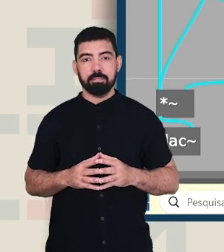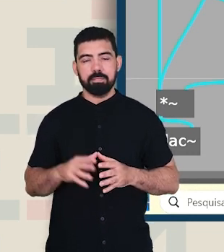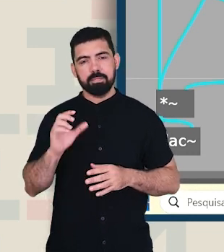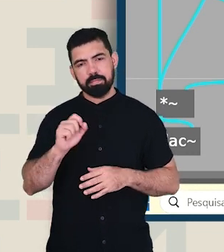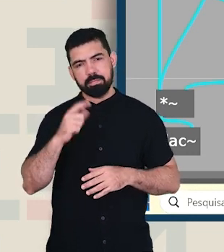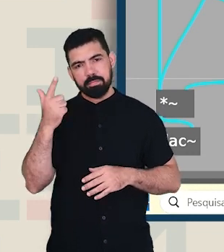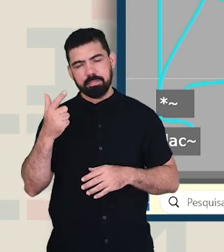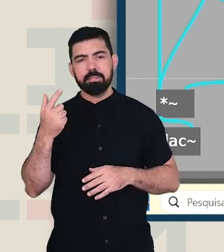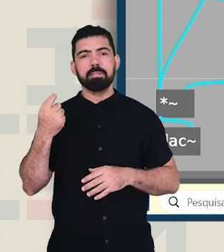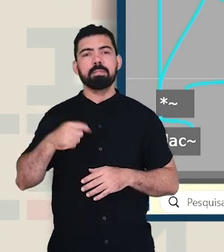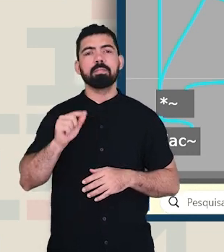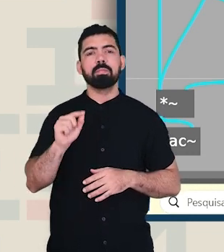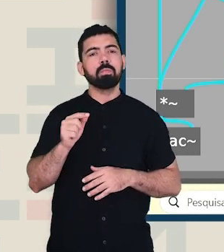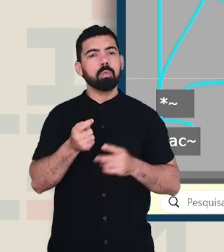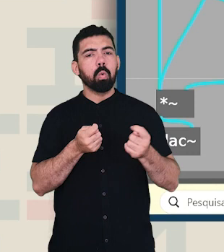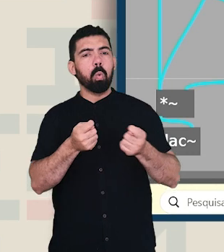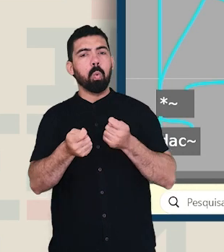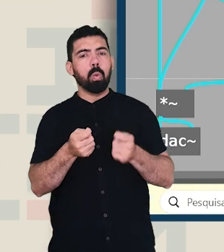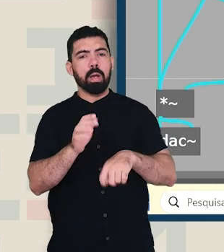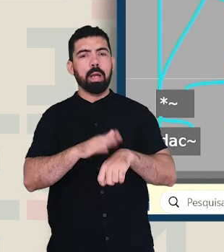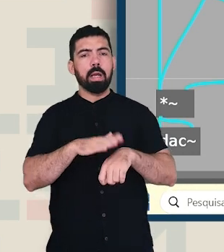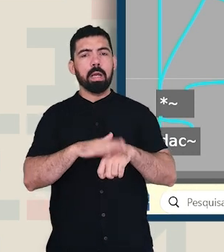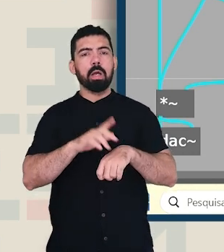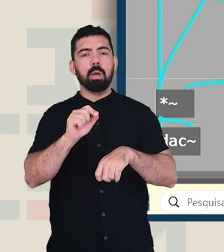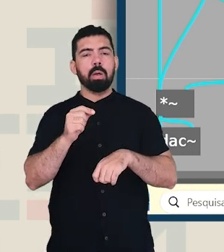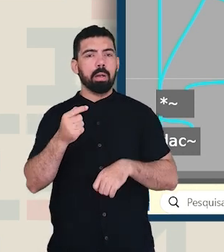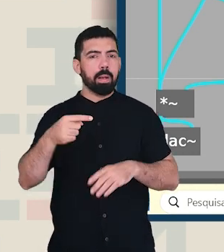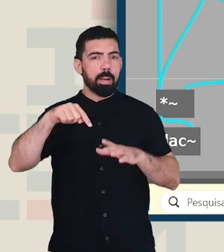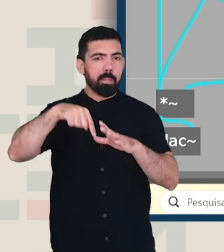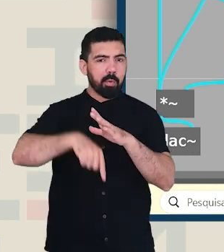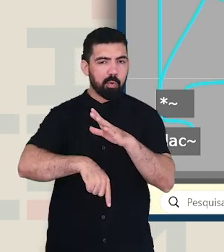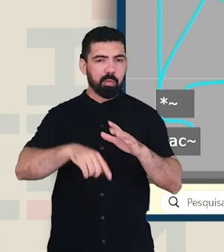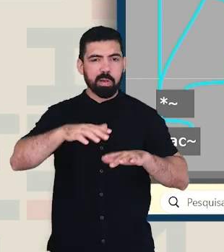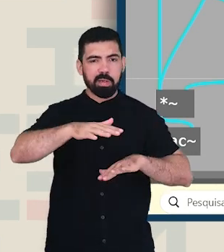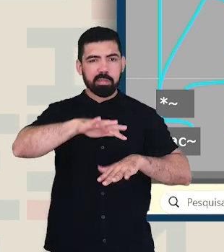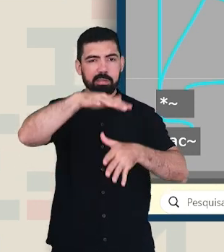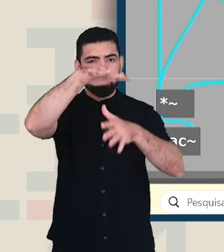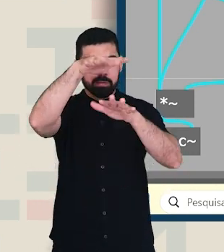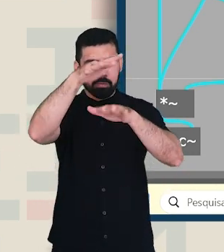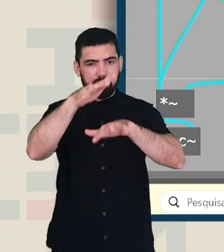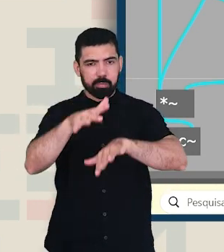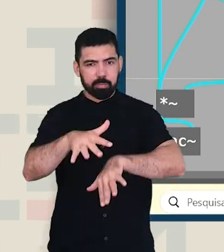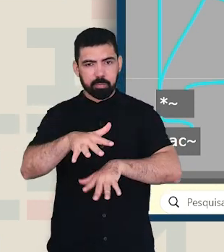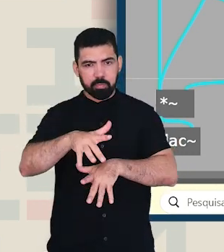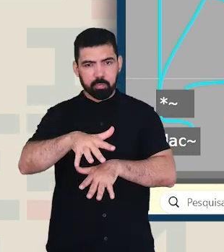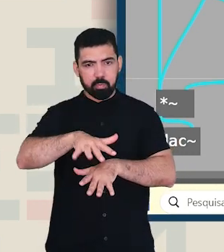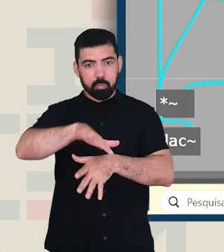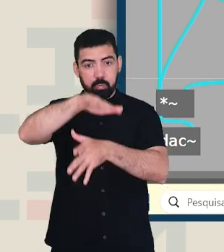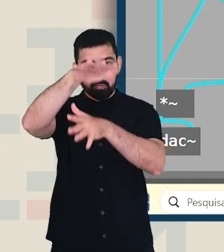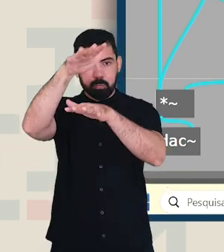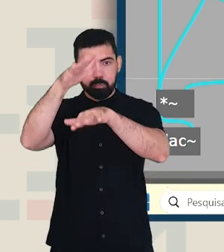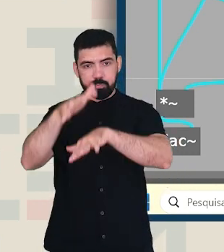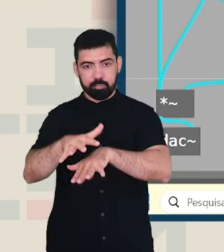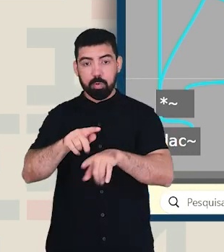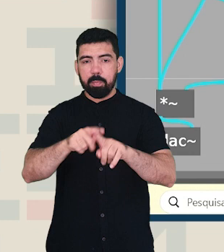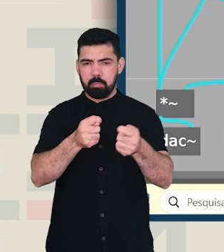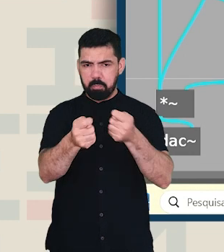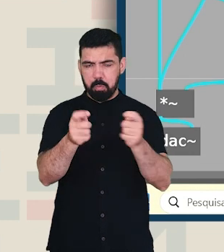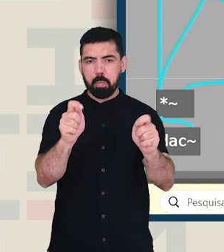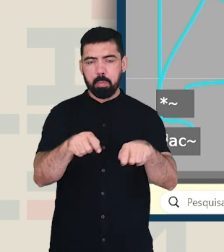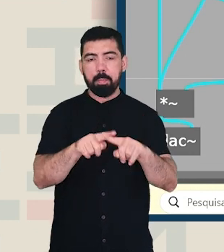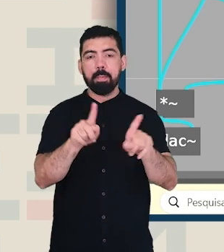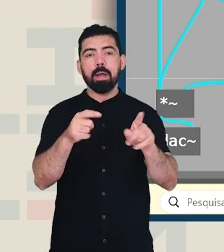Claro que eu teria como controlar essa profundidade dessa tremedeira, mas a questão é que